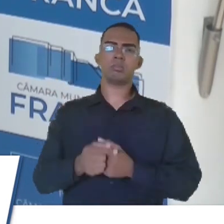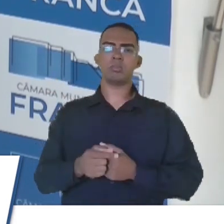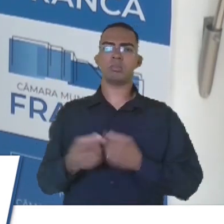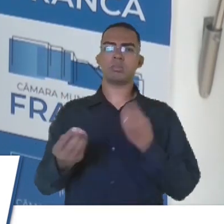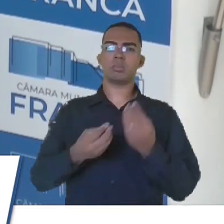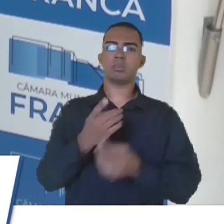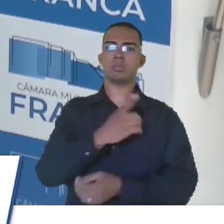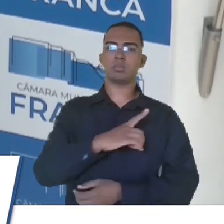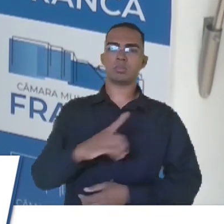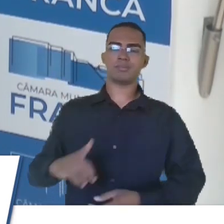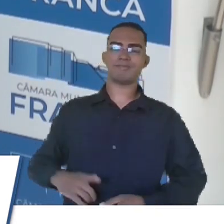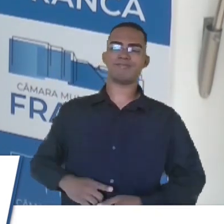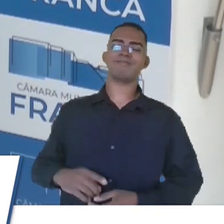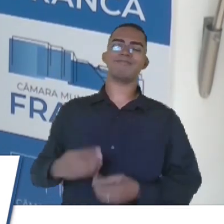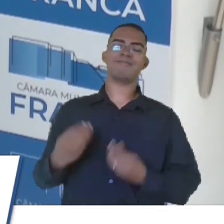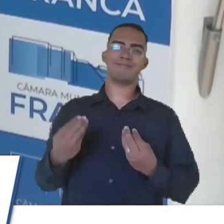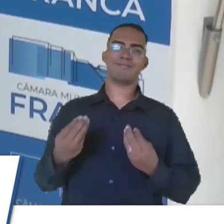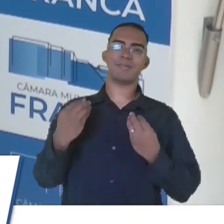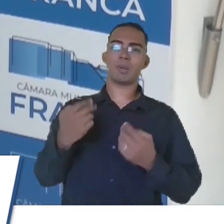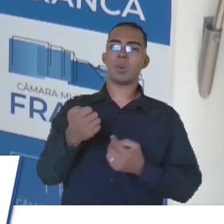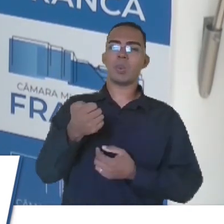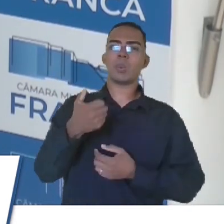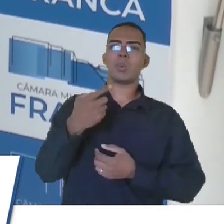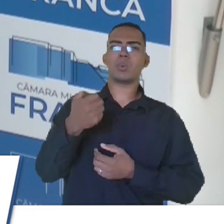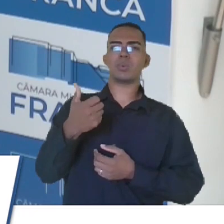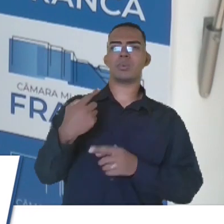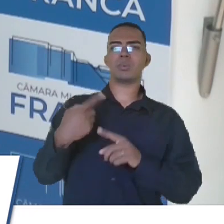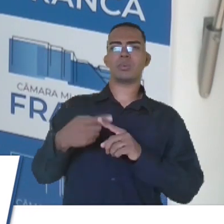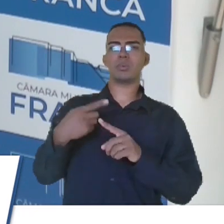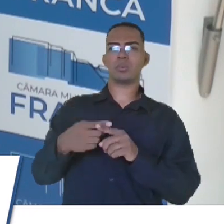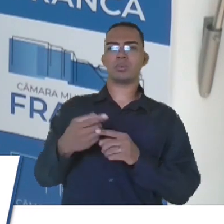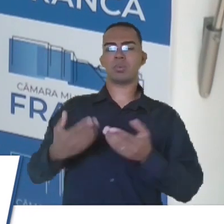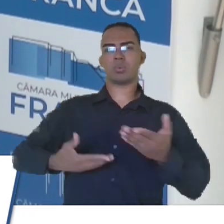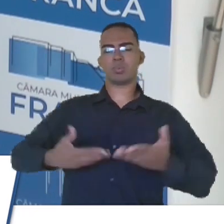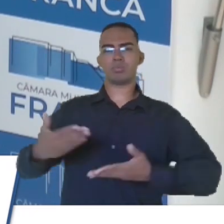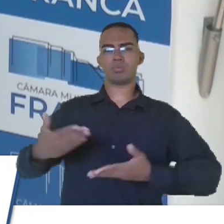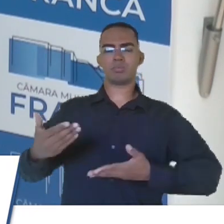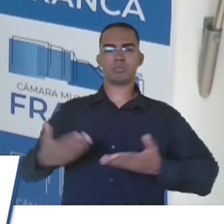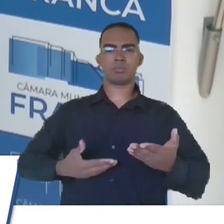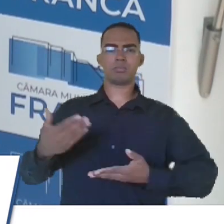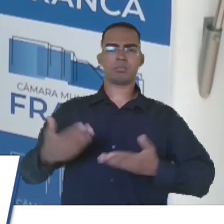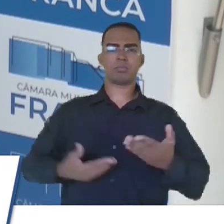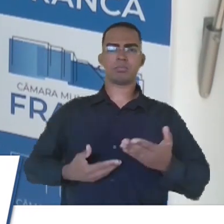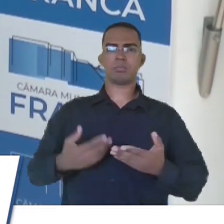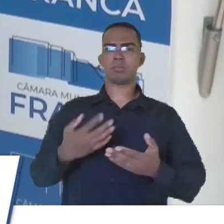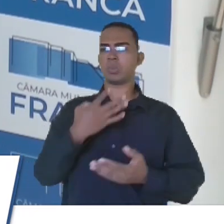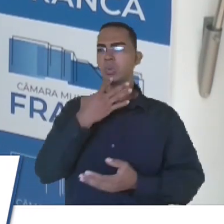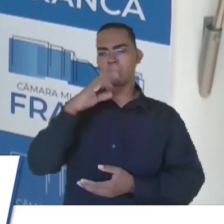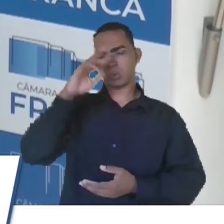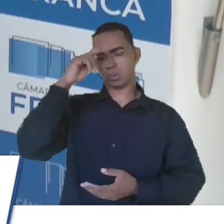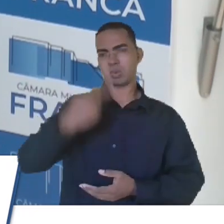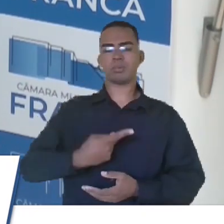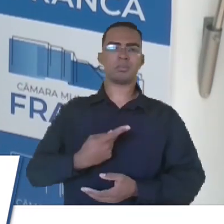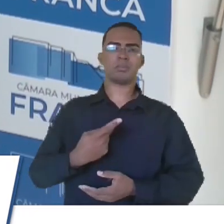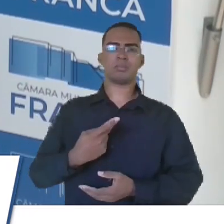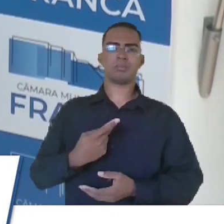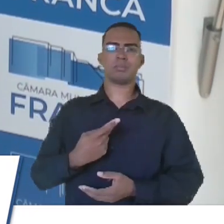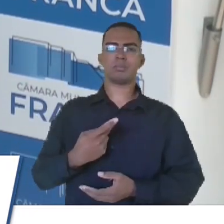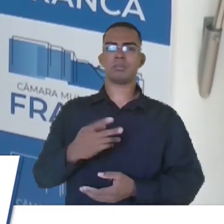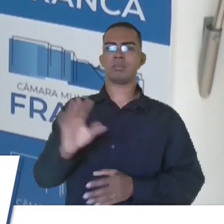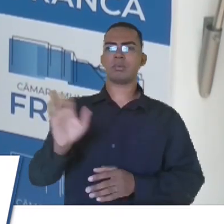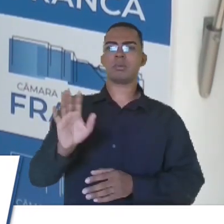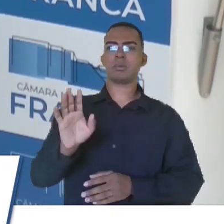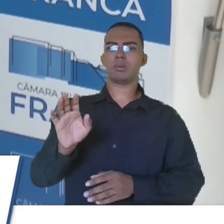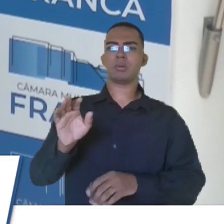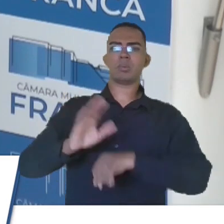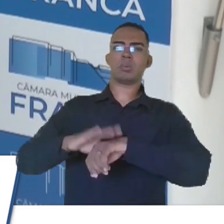deputada. Praticamente, porque a servidora não a conheceu e falou que aquela